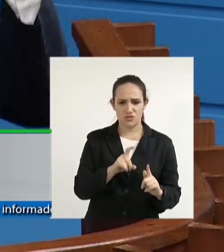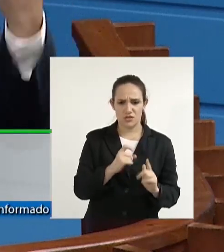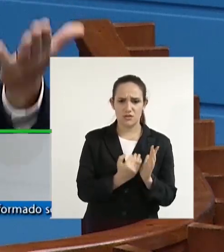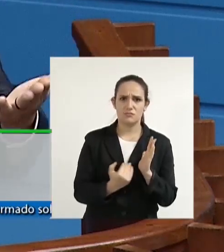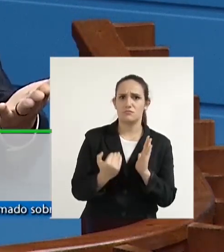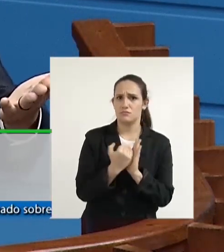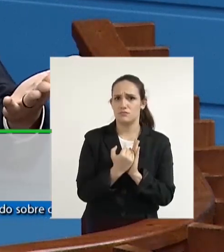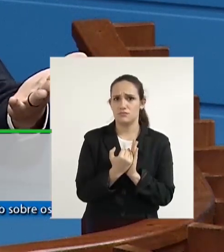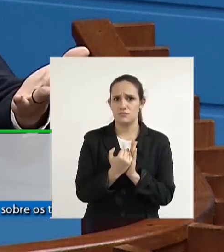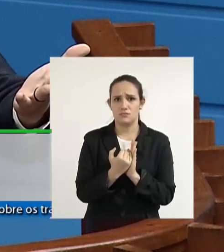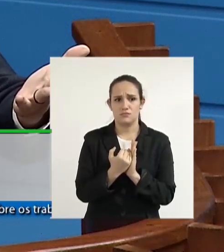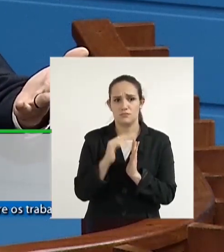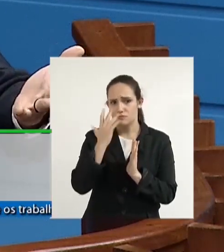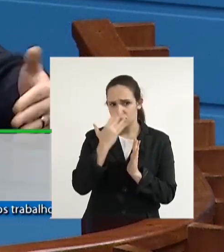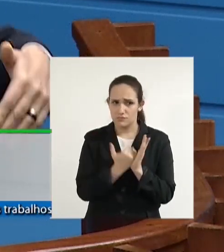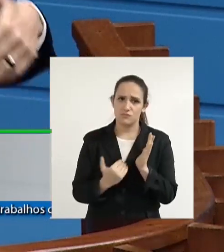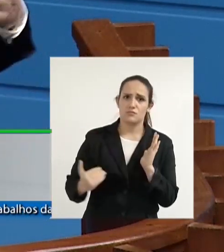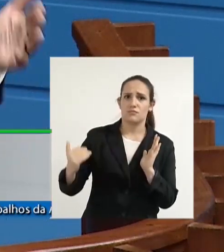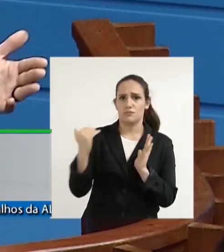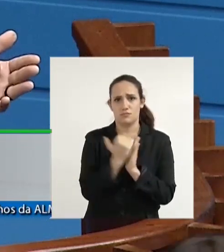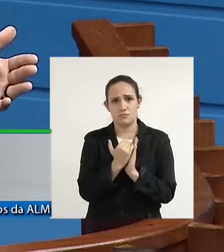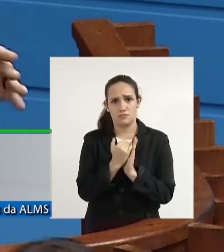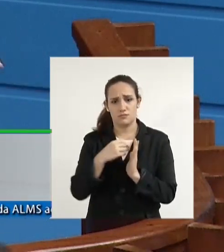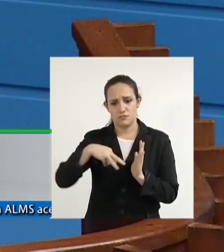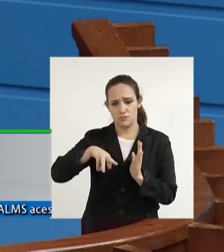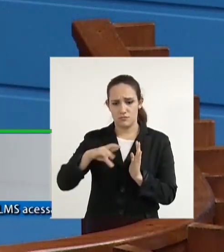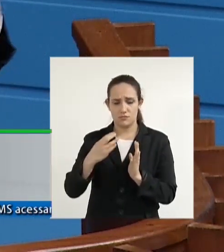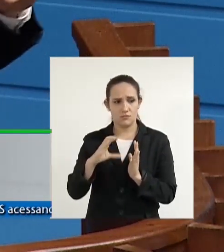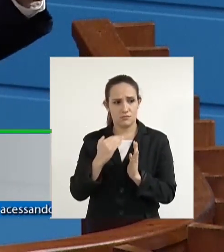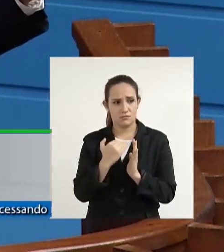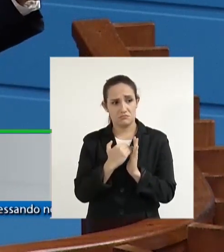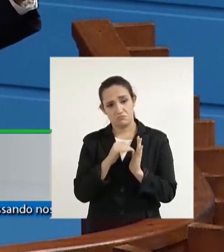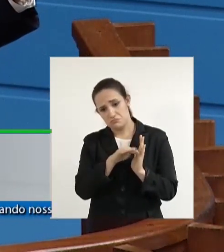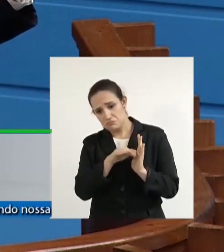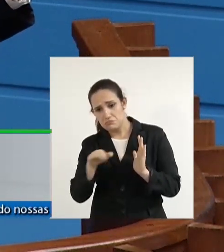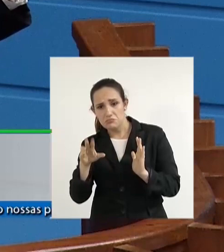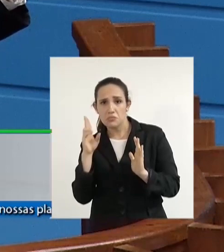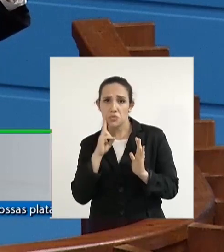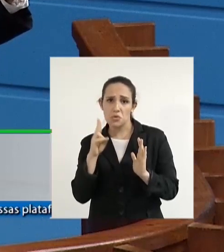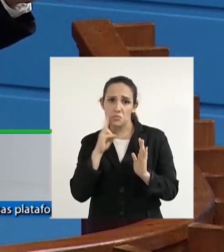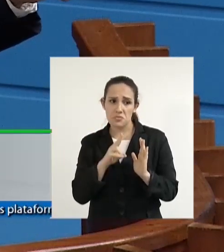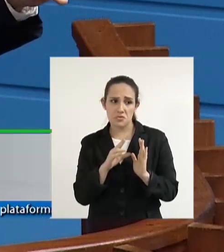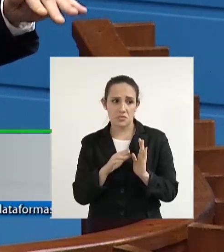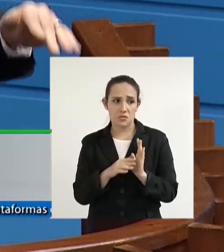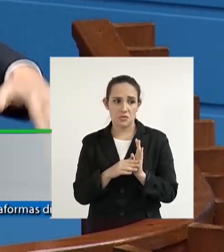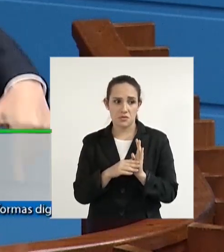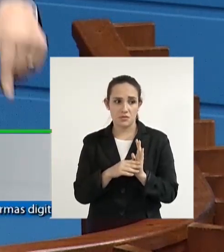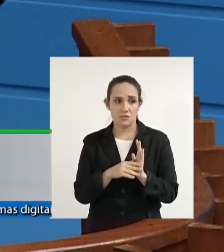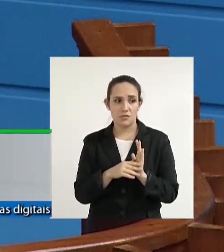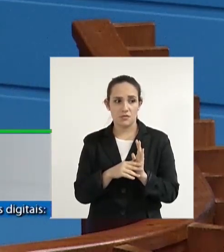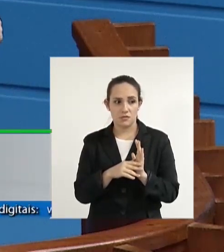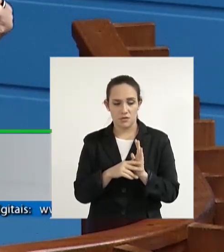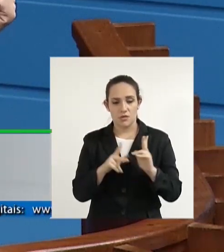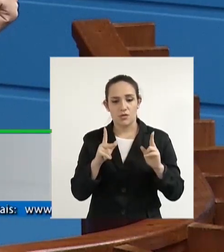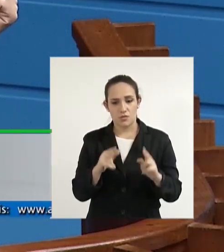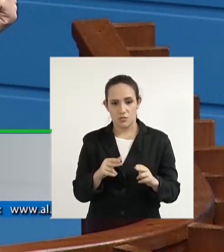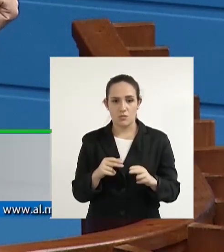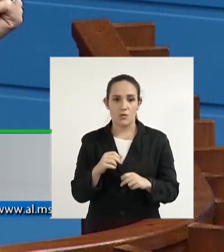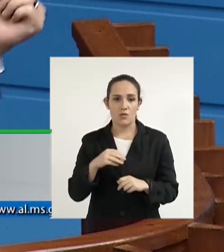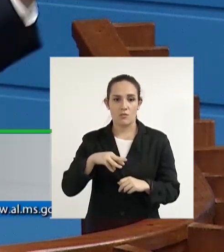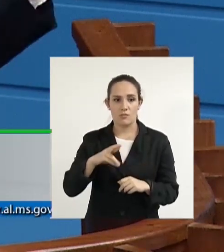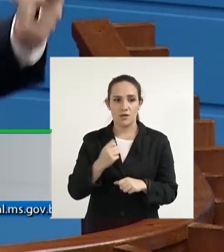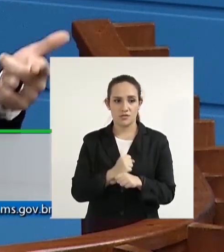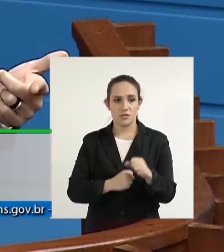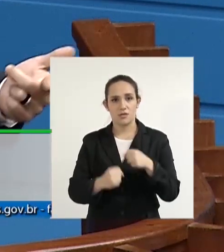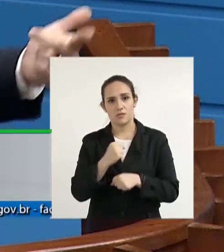Em fevereiro, ela também aumentou. Em março, ela ficou no mesmo patamar de março do ano